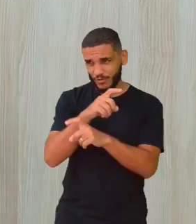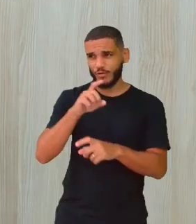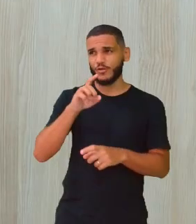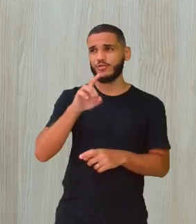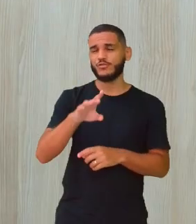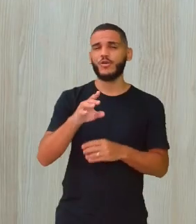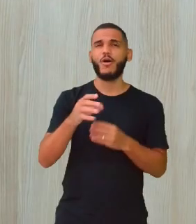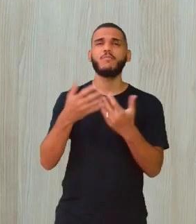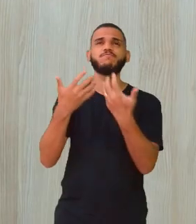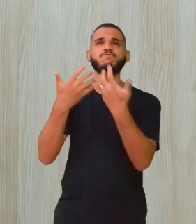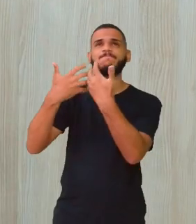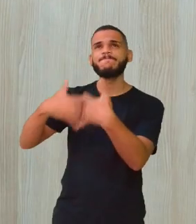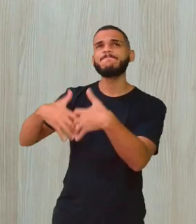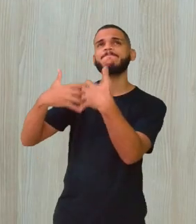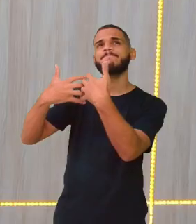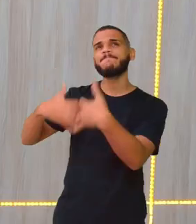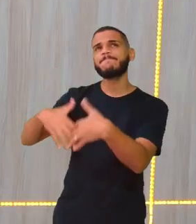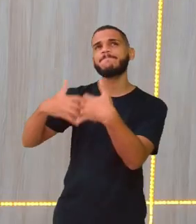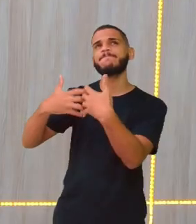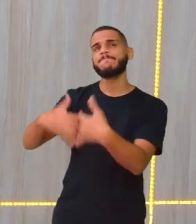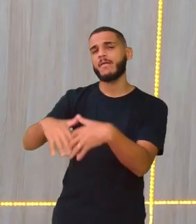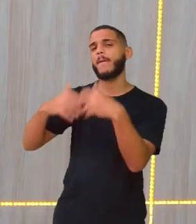seu raciocínio. Pois é